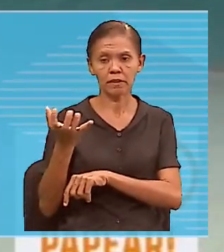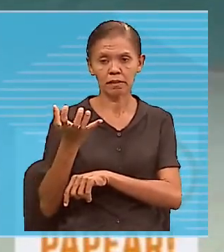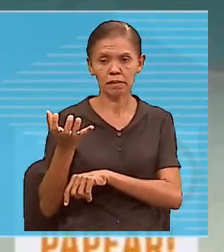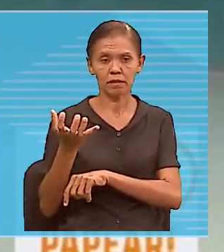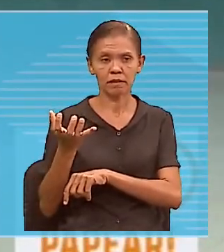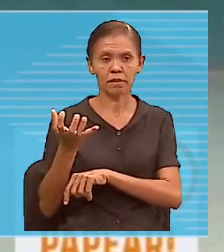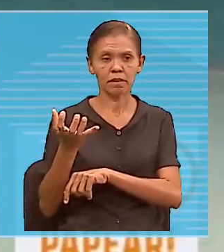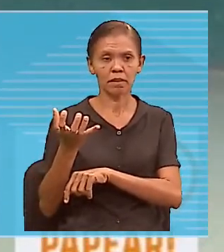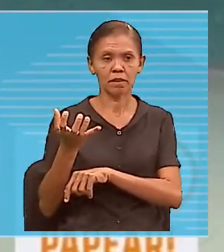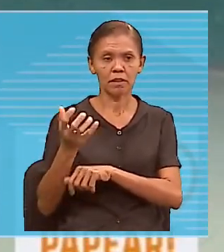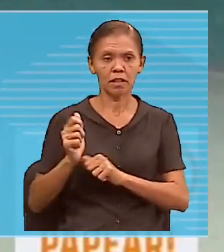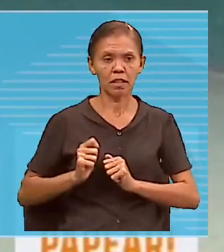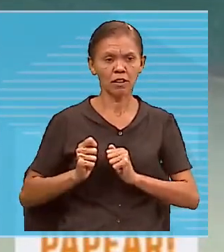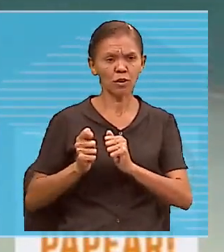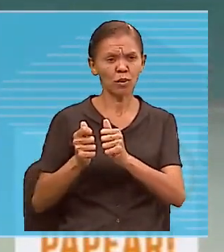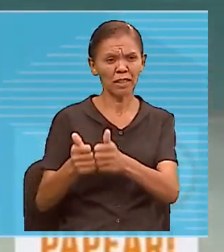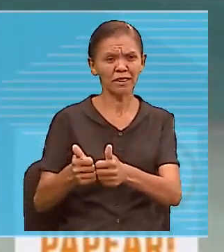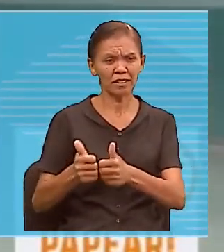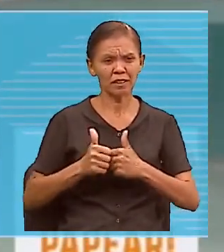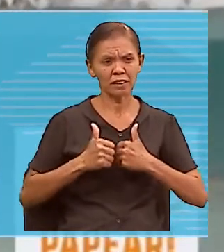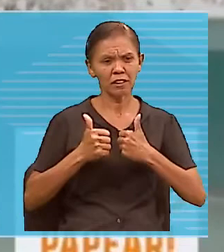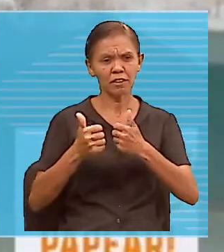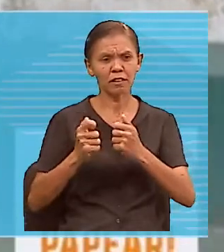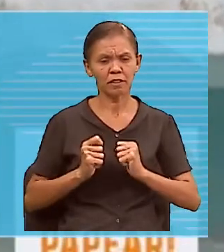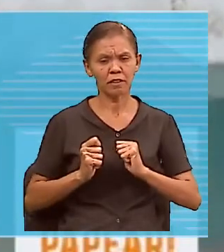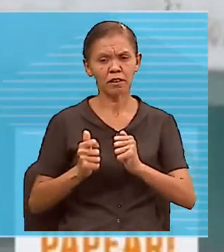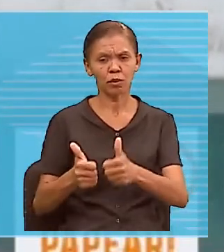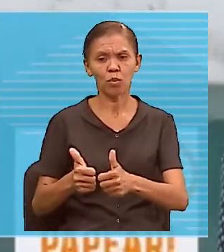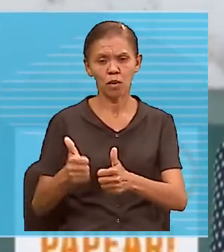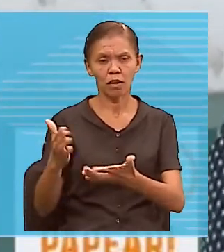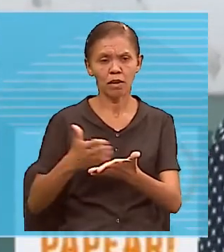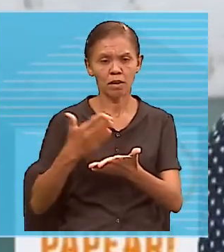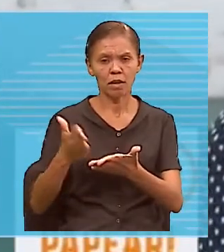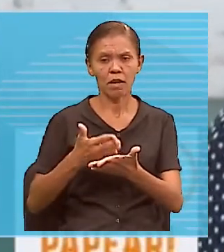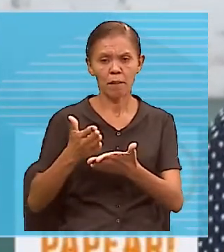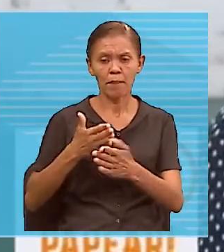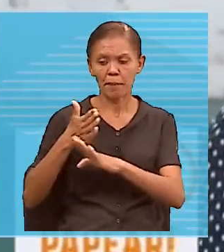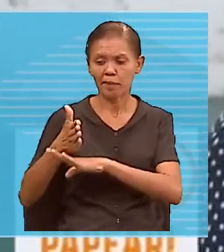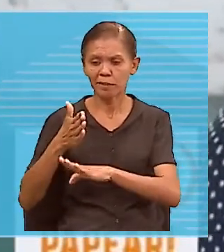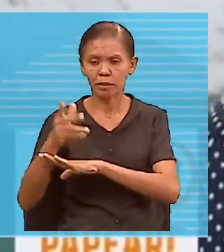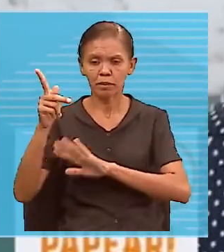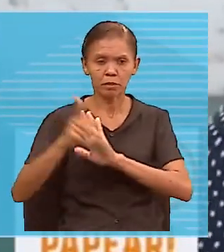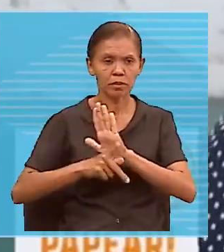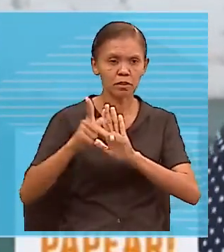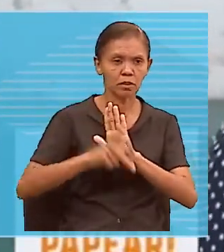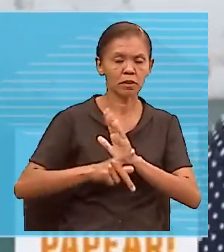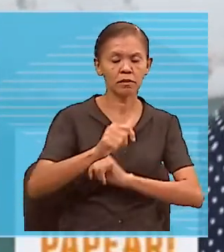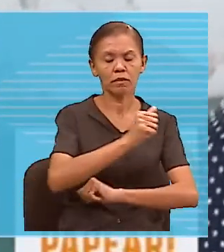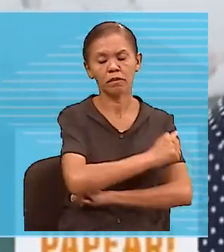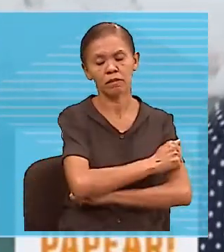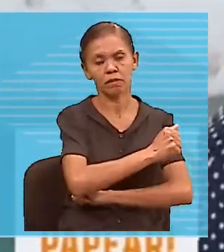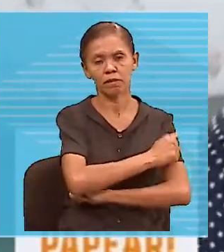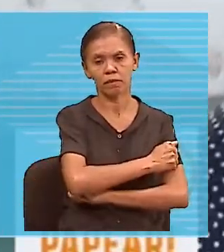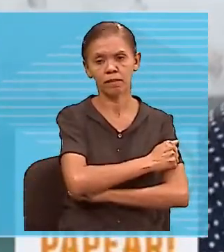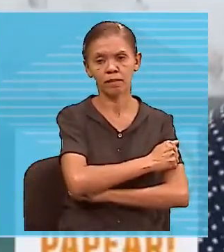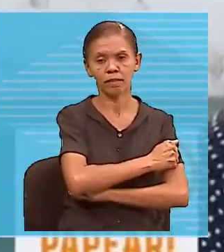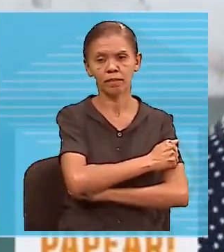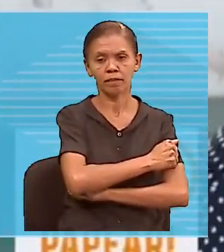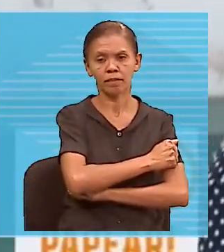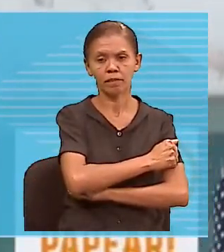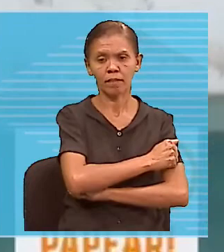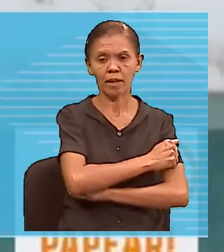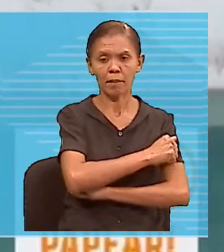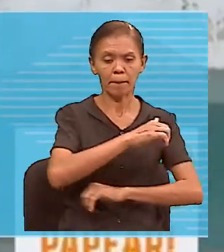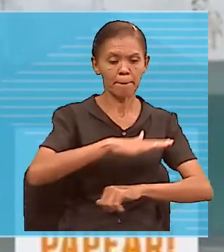dos estudantes, né? Para ter mais livros, mais opções para eles poderem discutir. E você considera que está